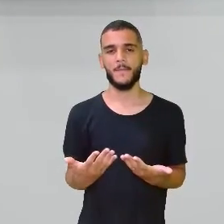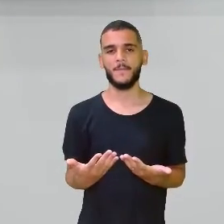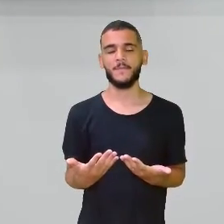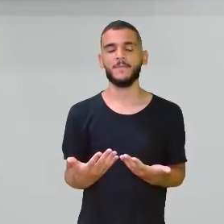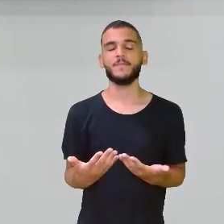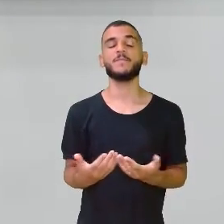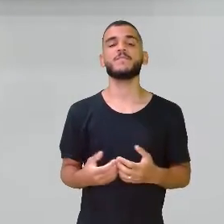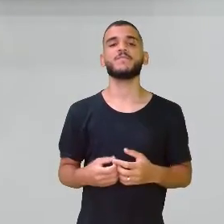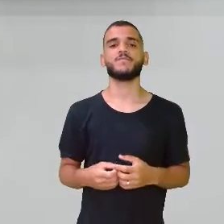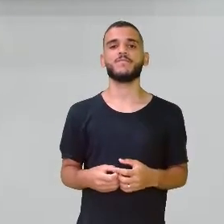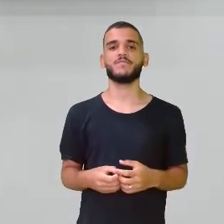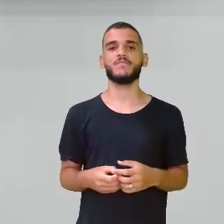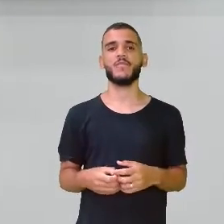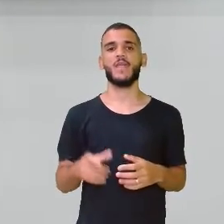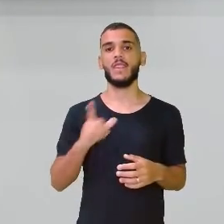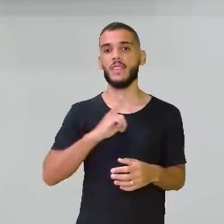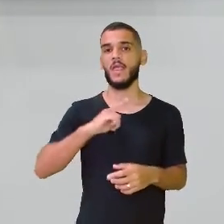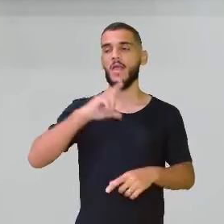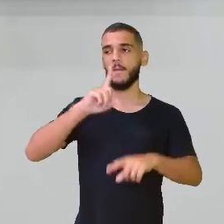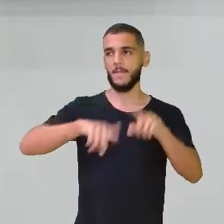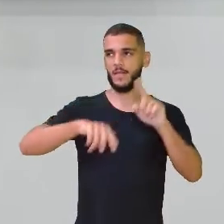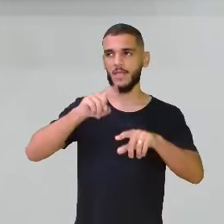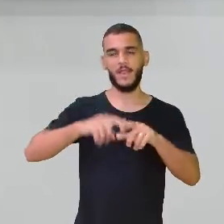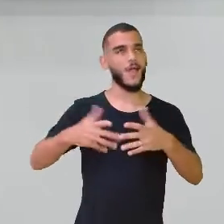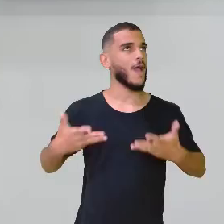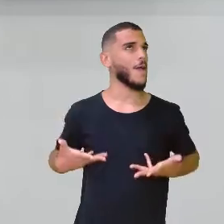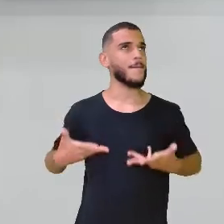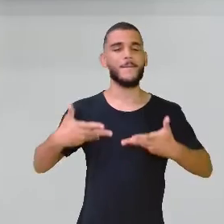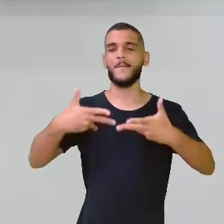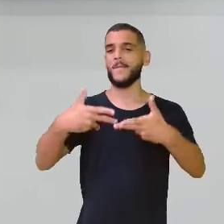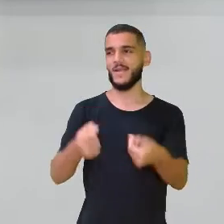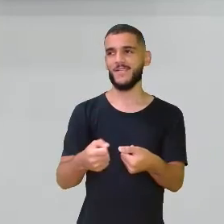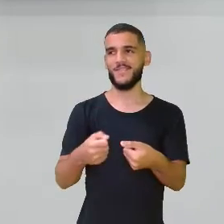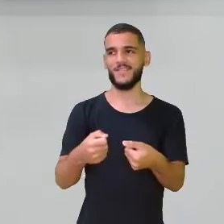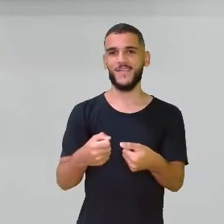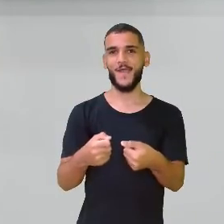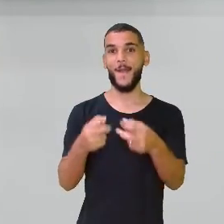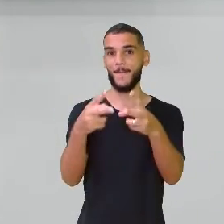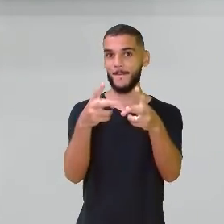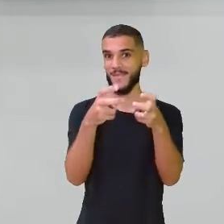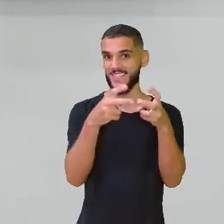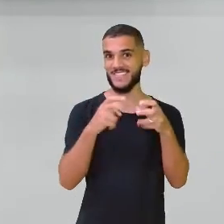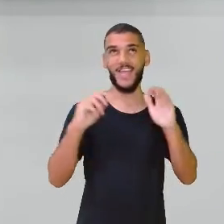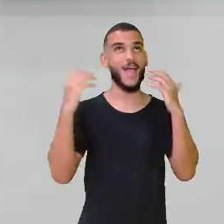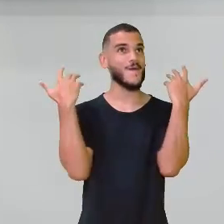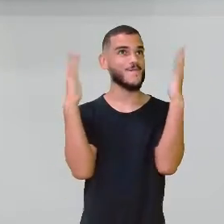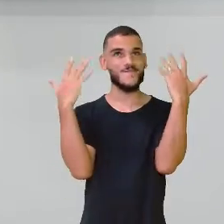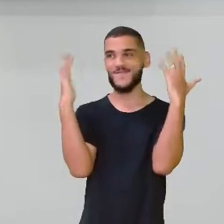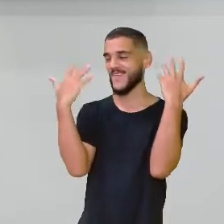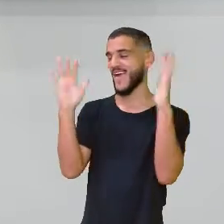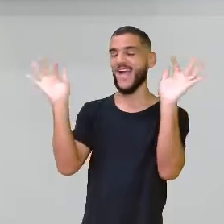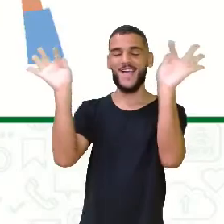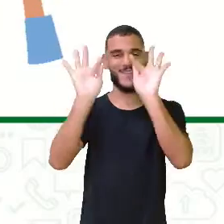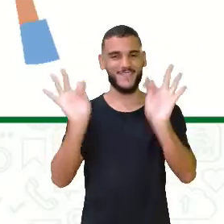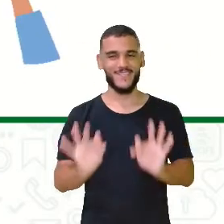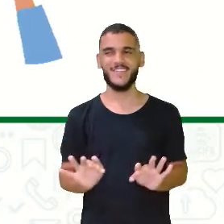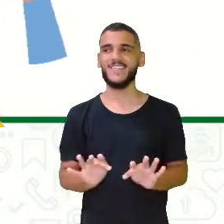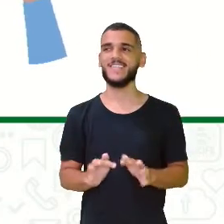Vê só, tem um material aqui maravilhoso e olha como essa EJA é animada. Foi uma animação